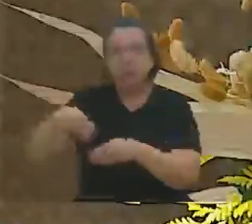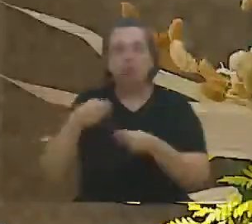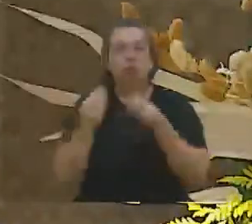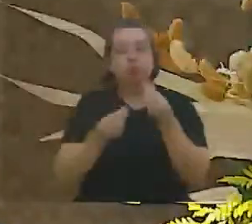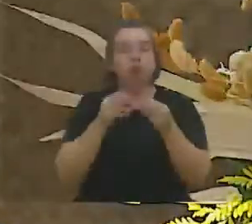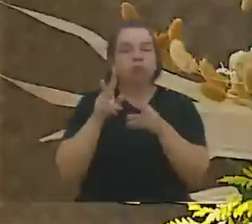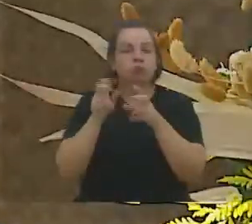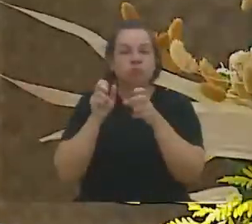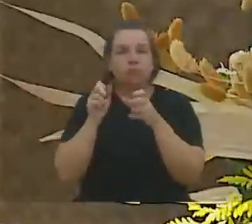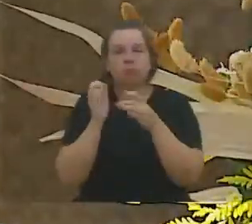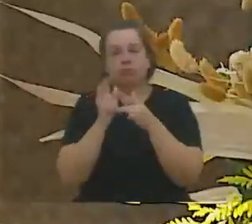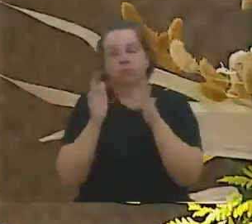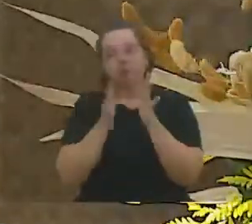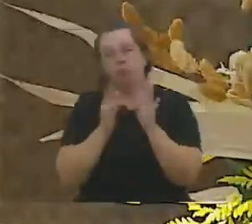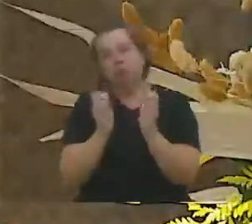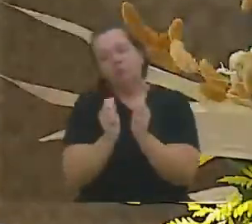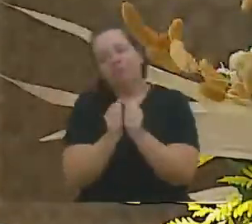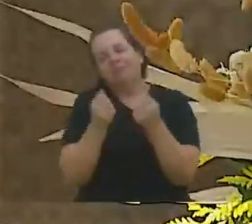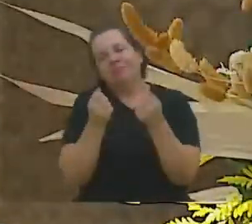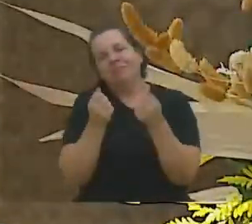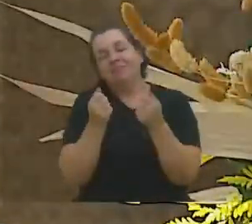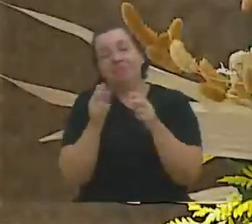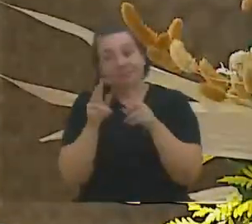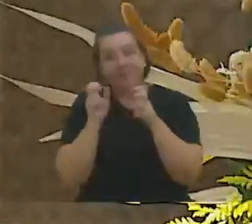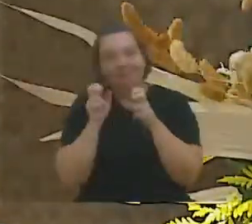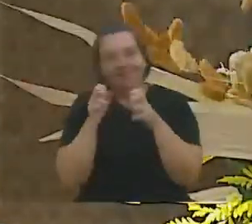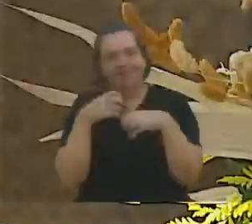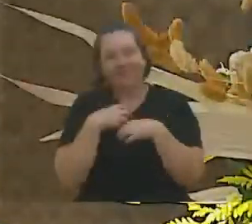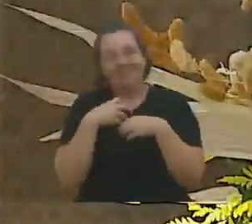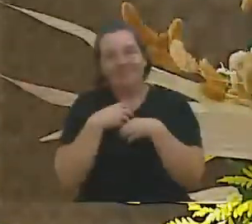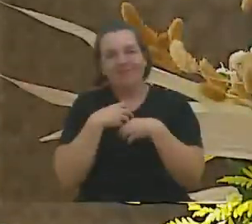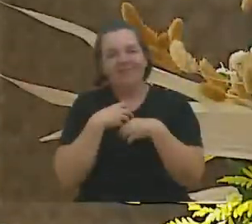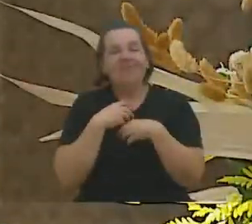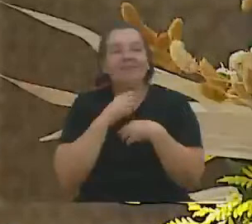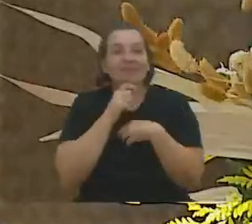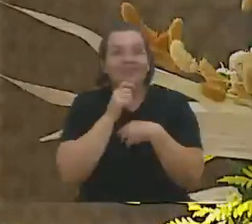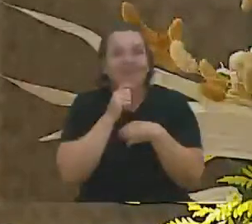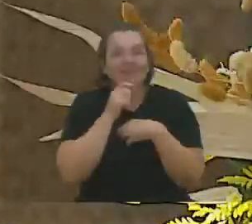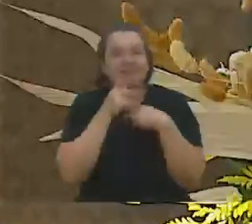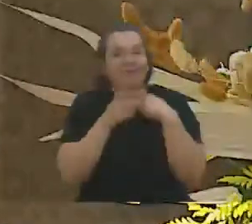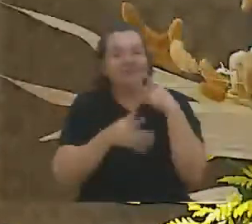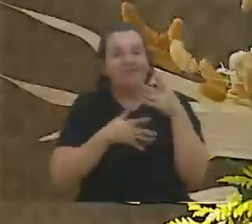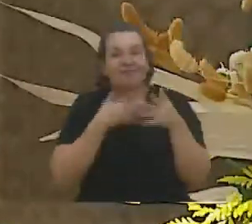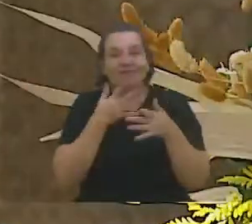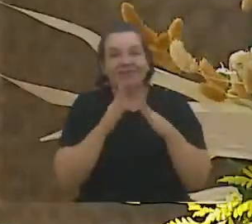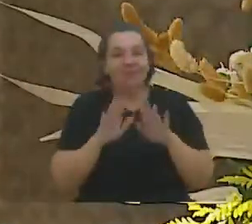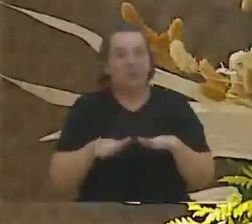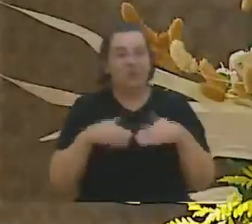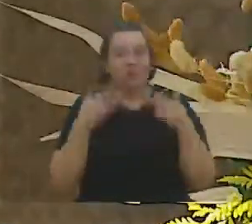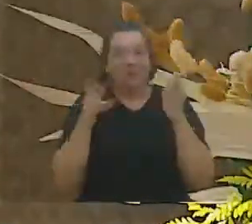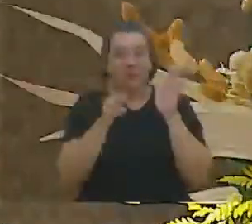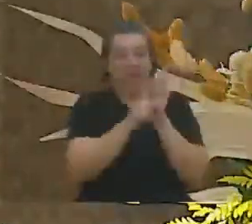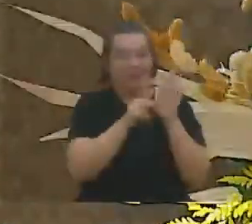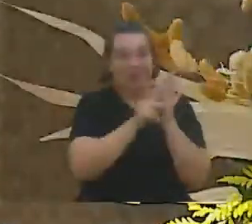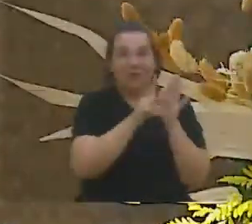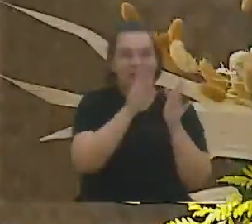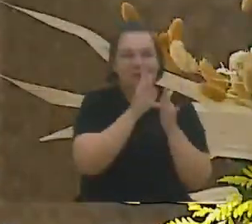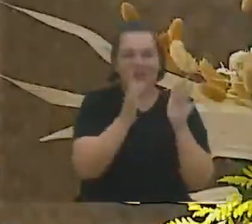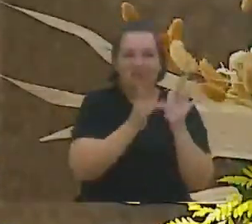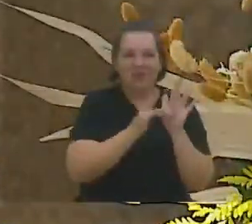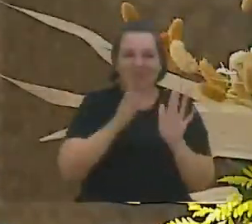Jesus ao partir o pão. Ainda estavam falando quando o próprio